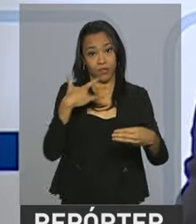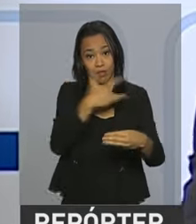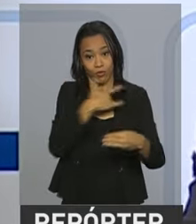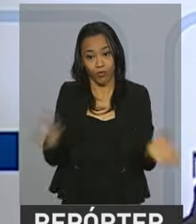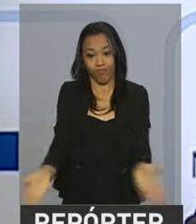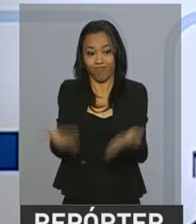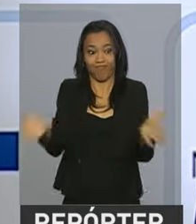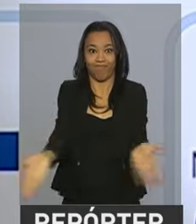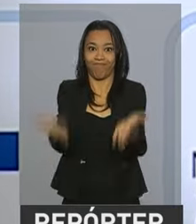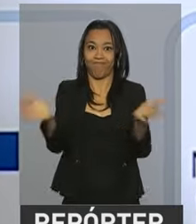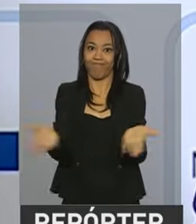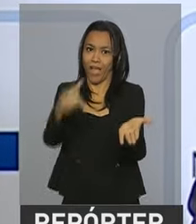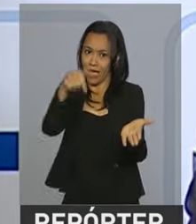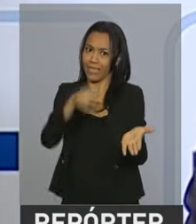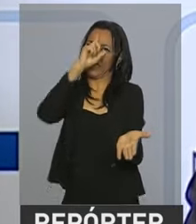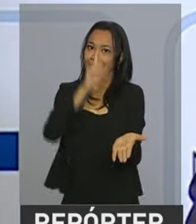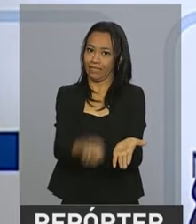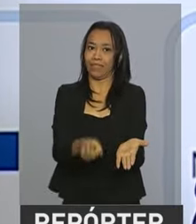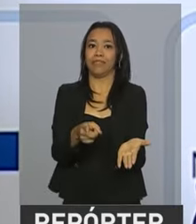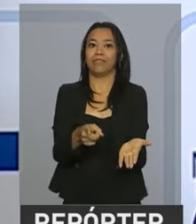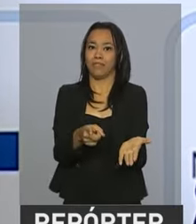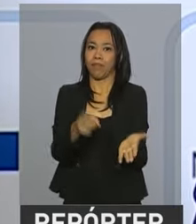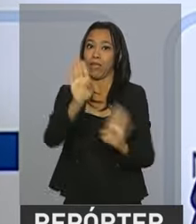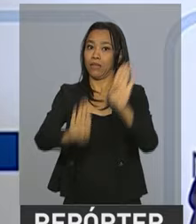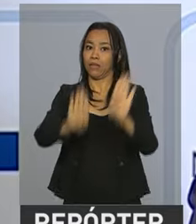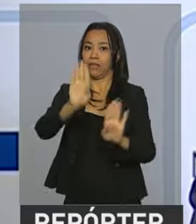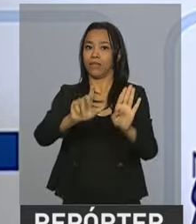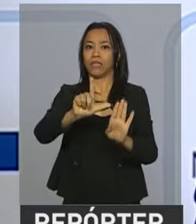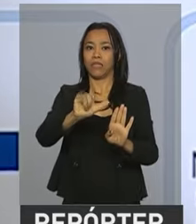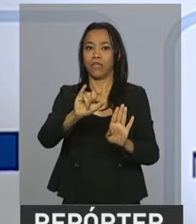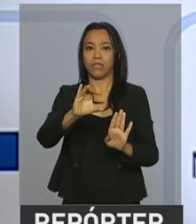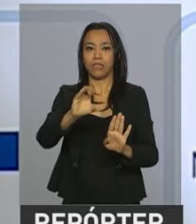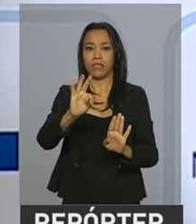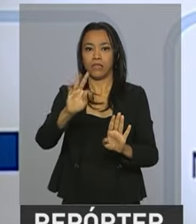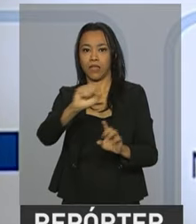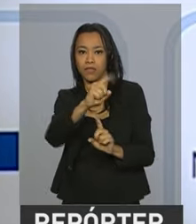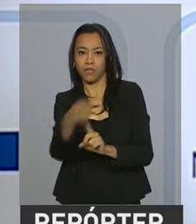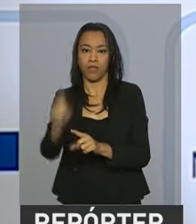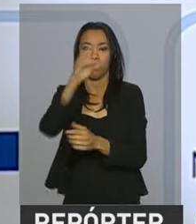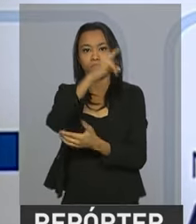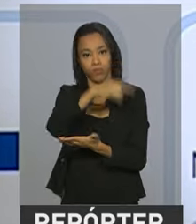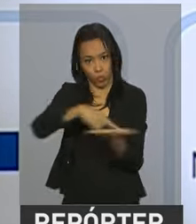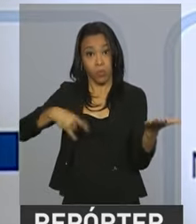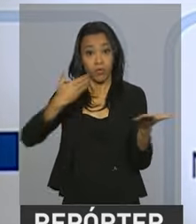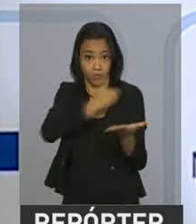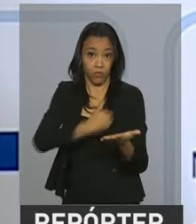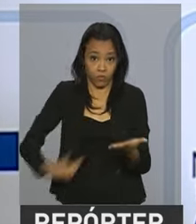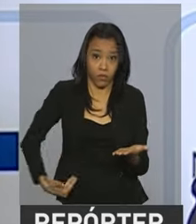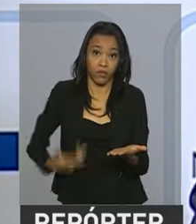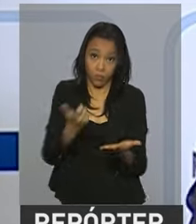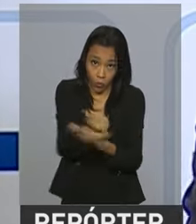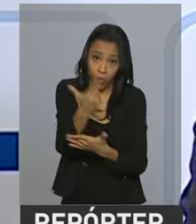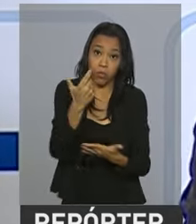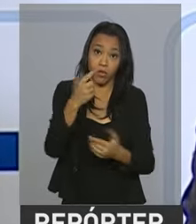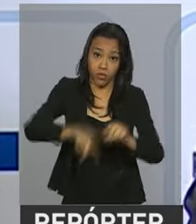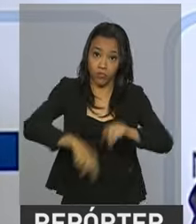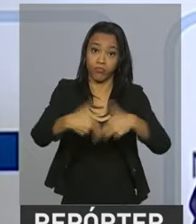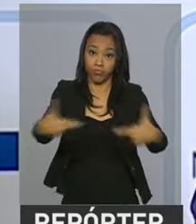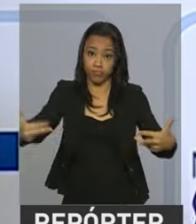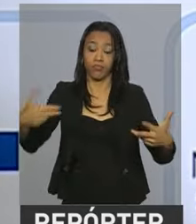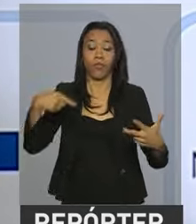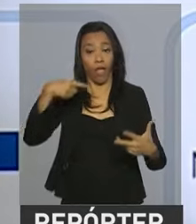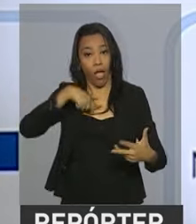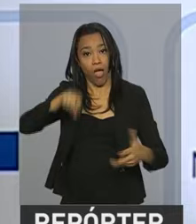aqui de forma impositiva para licitações públicas terão que eh esse protocolo fará parte das